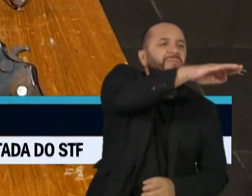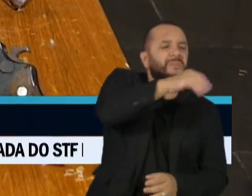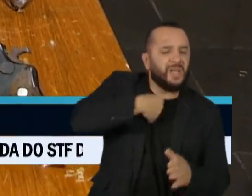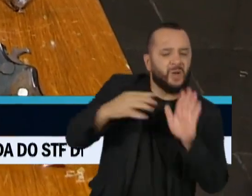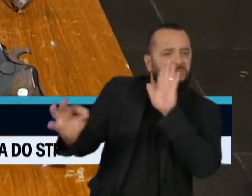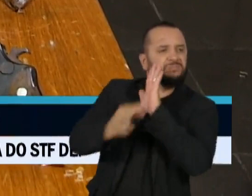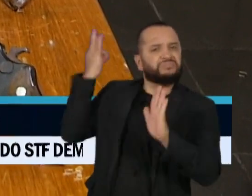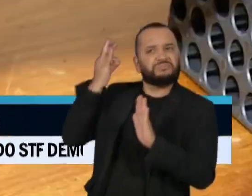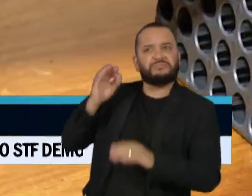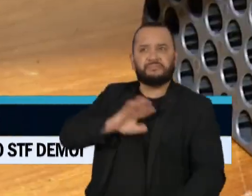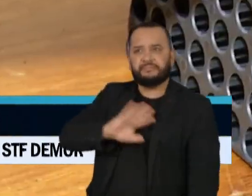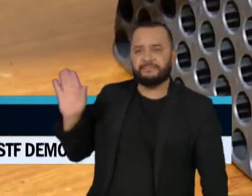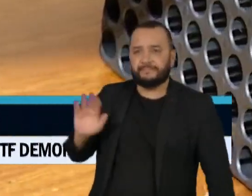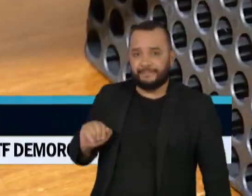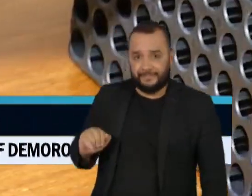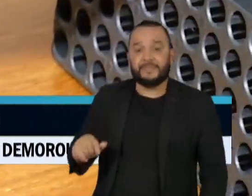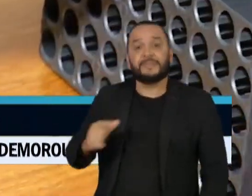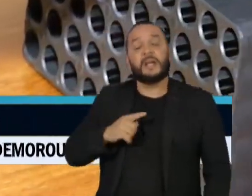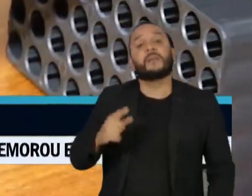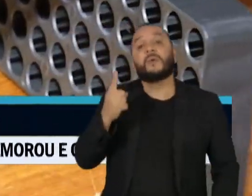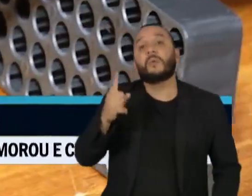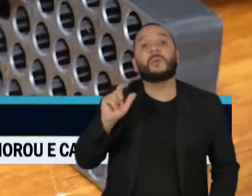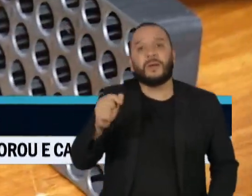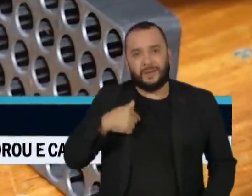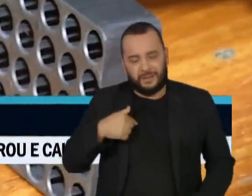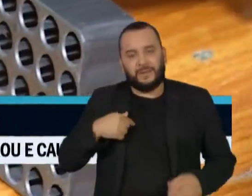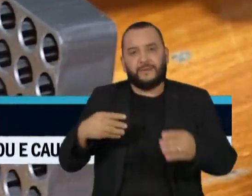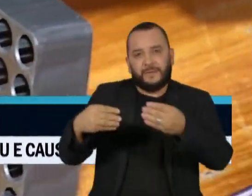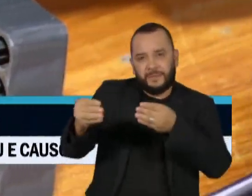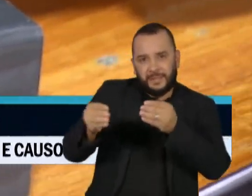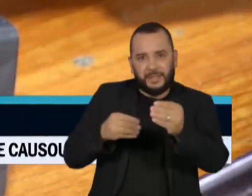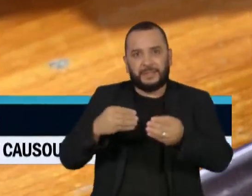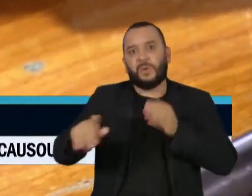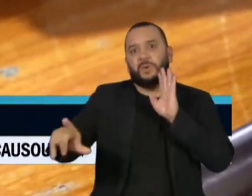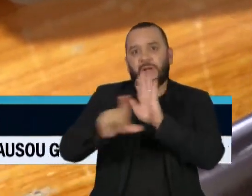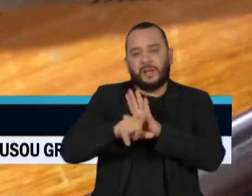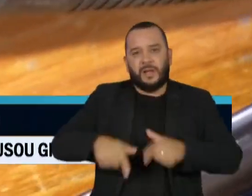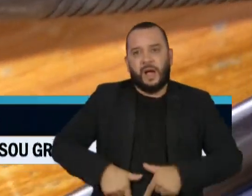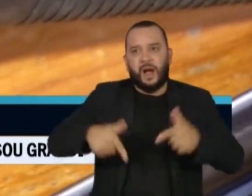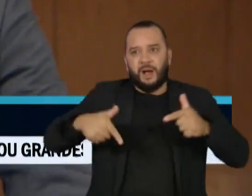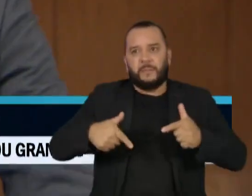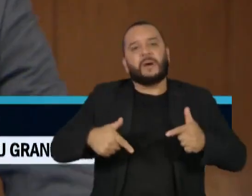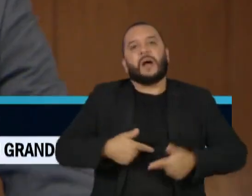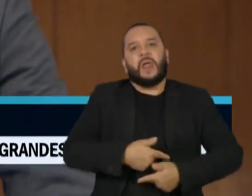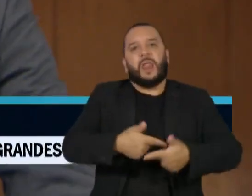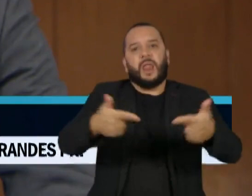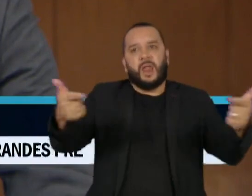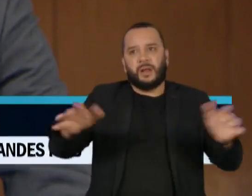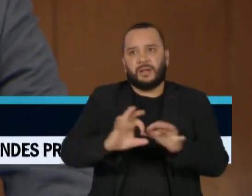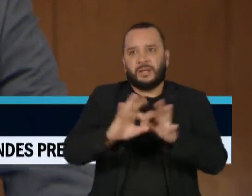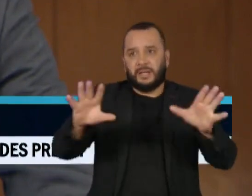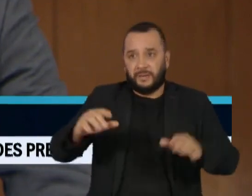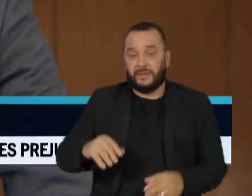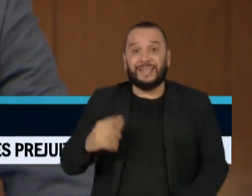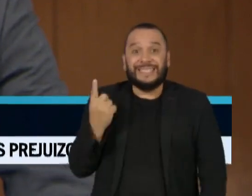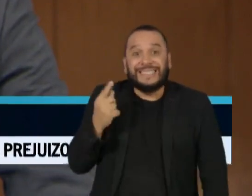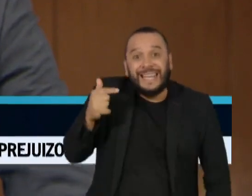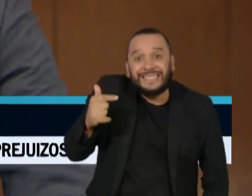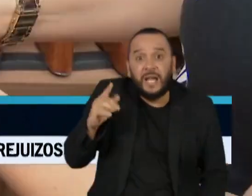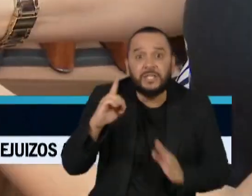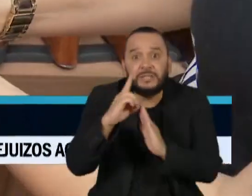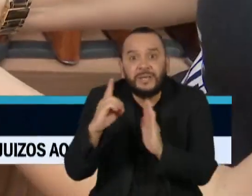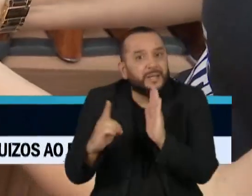mais emblemáticos foi a flexibilização do Estatuto do Desarmamento. Bolsonaro editou 17 decretos